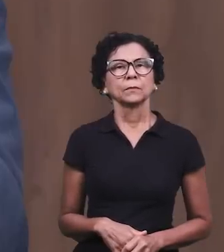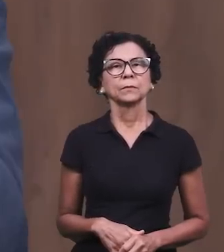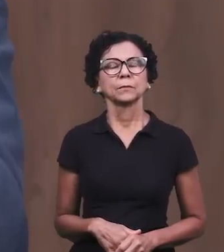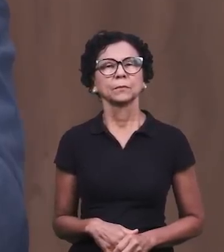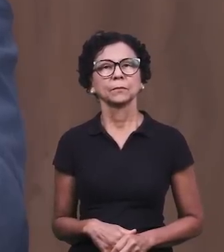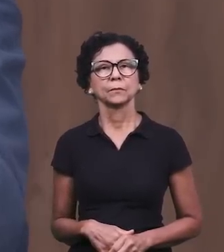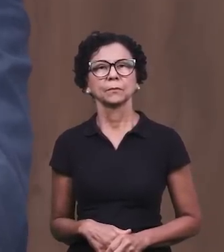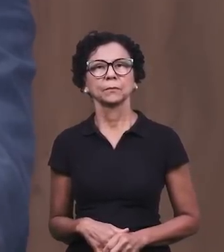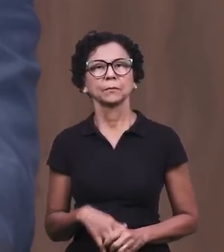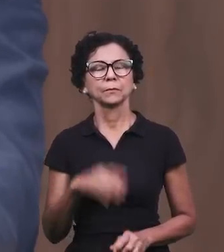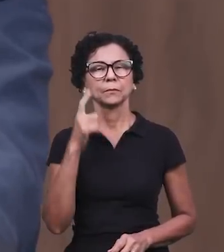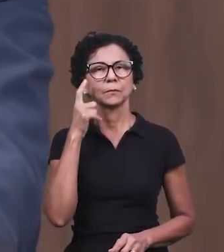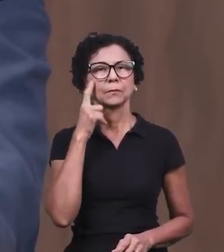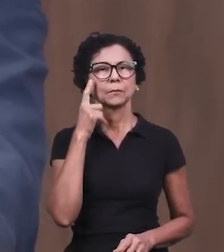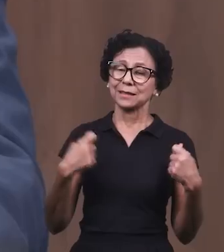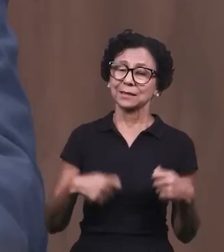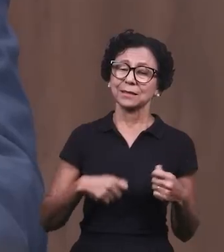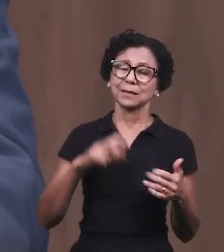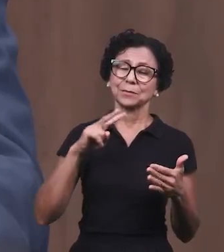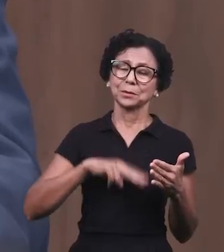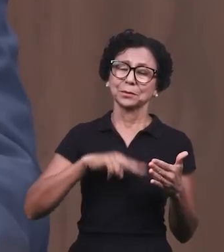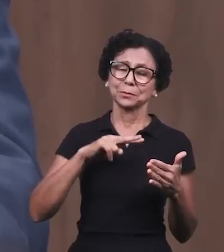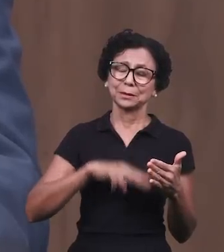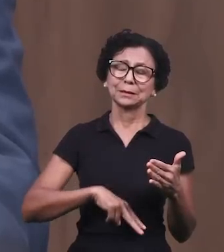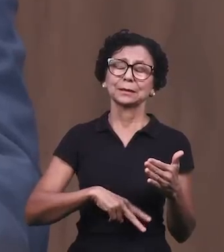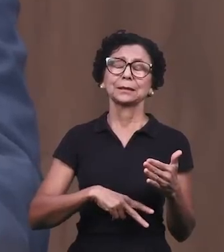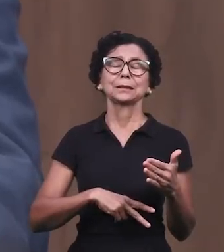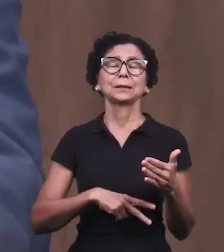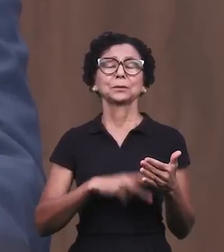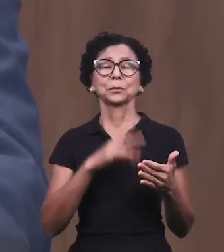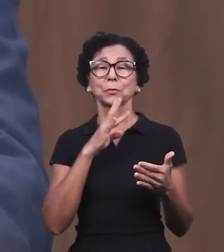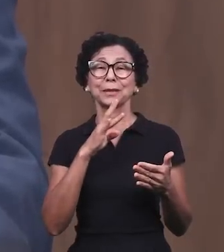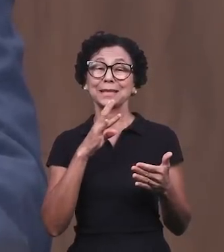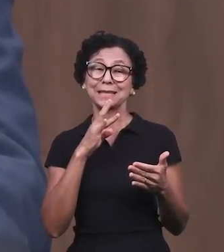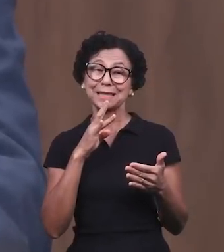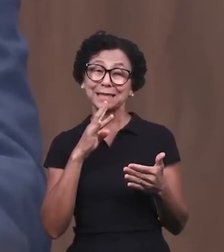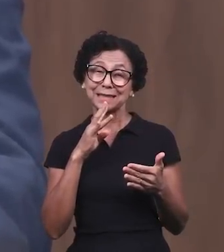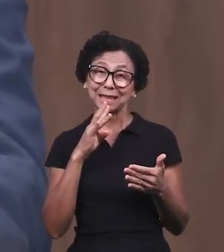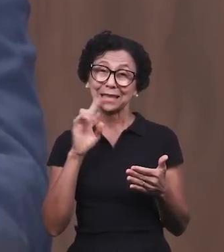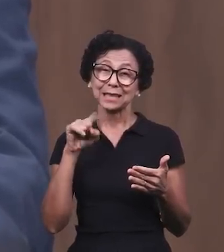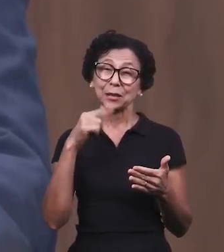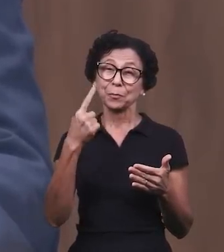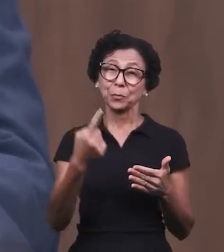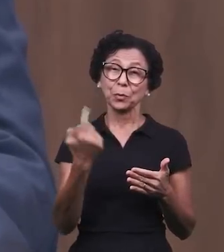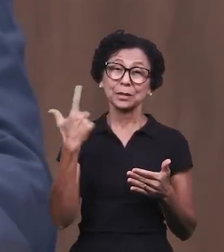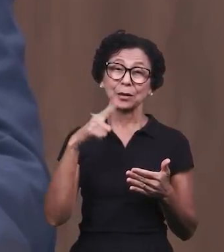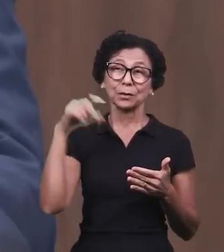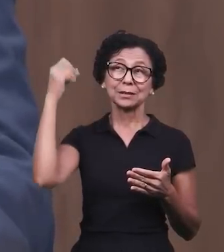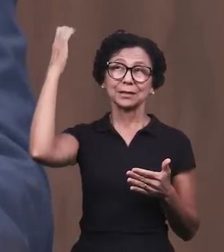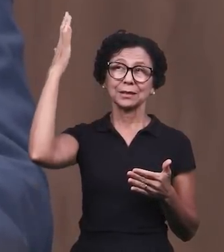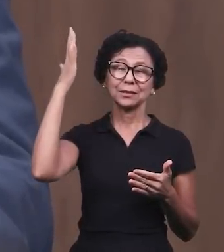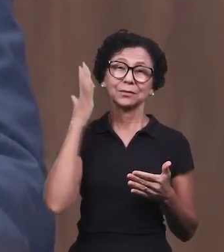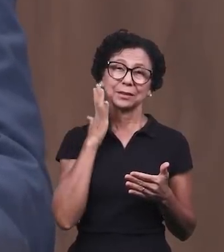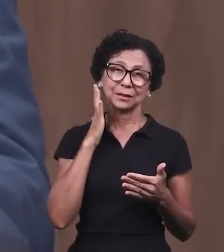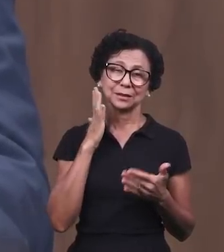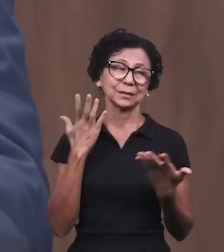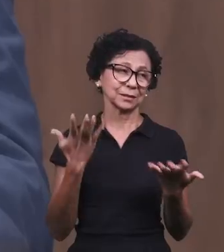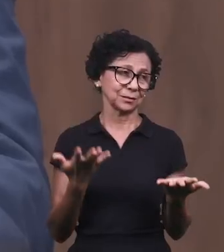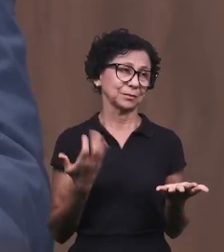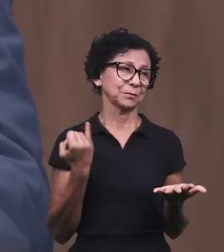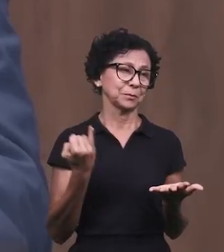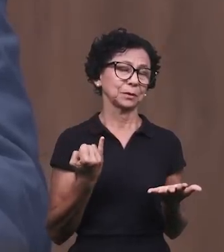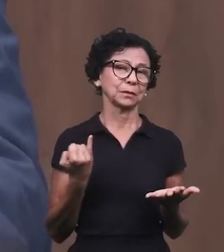nós caminharmos desde o início. O batismo com o Espírito Santo veio, né, no ano ali, o Pentecostes, aconteceu e toda a